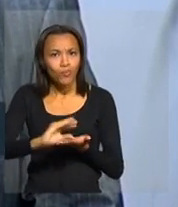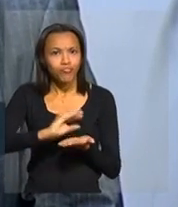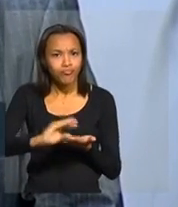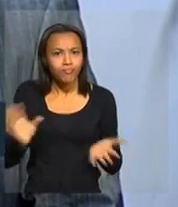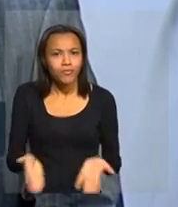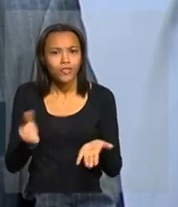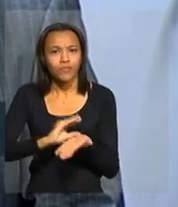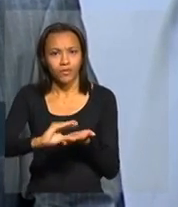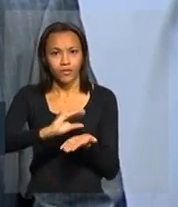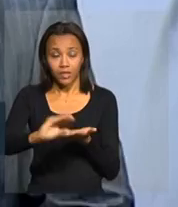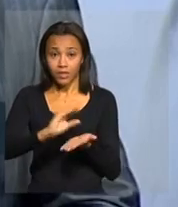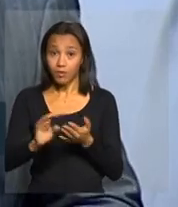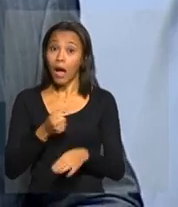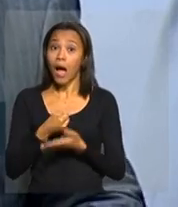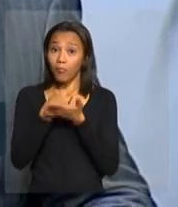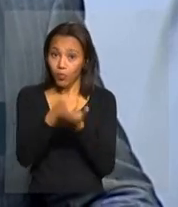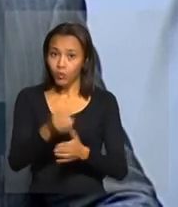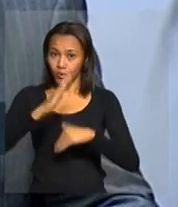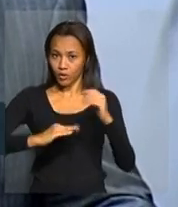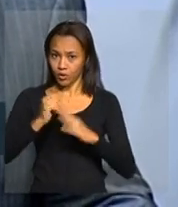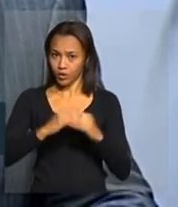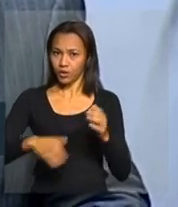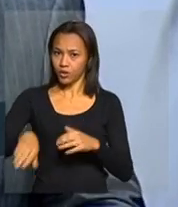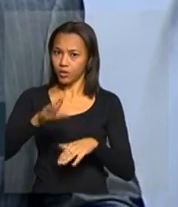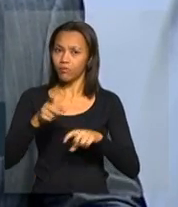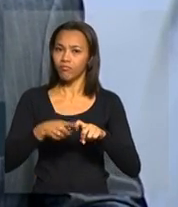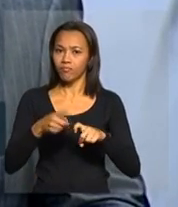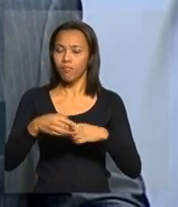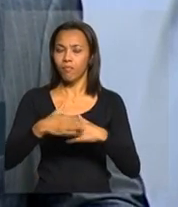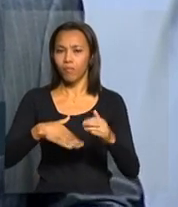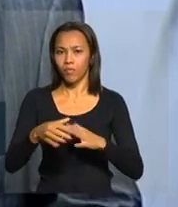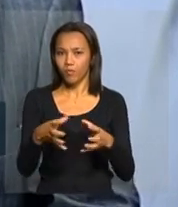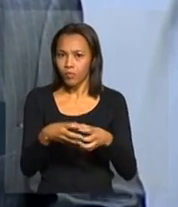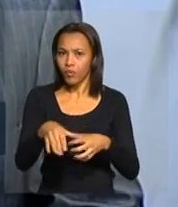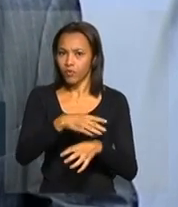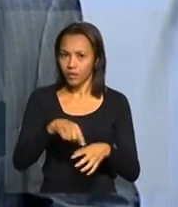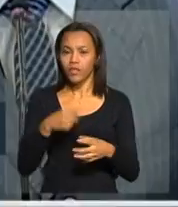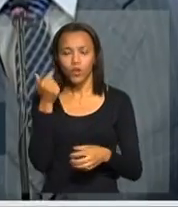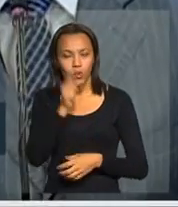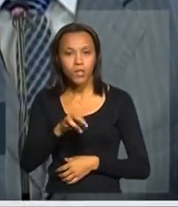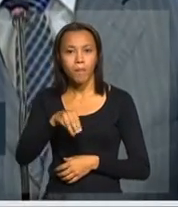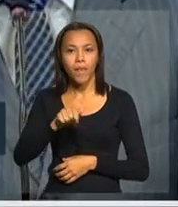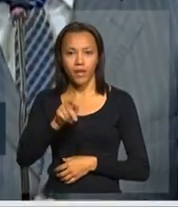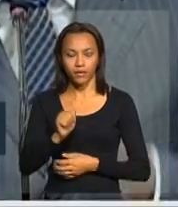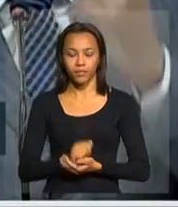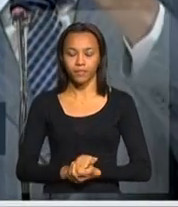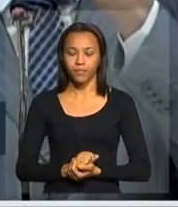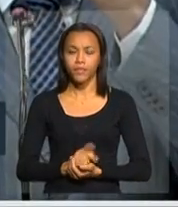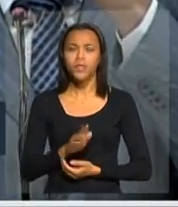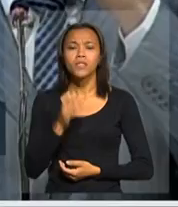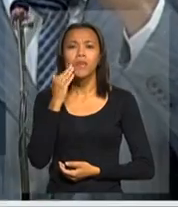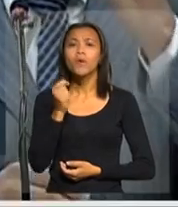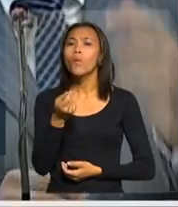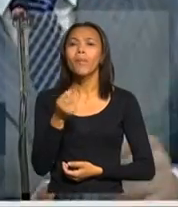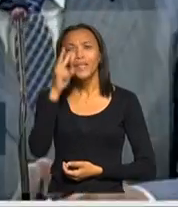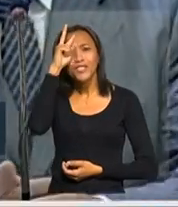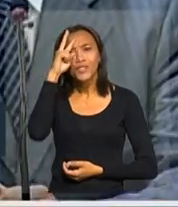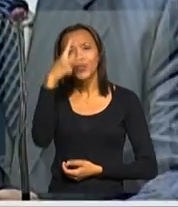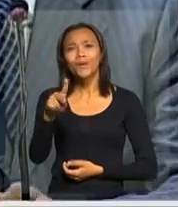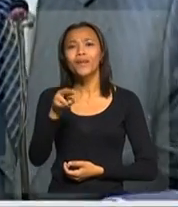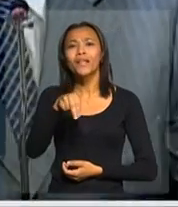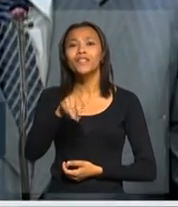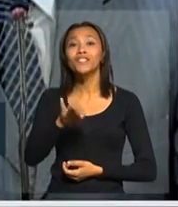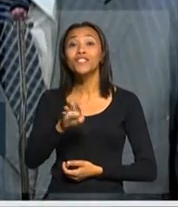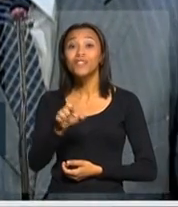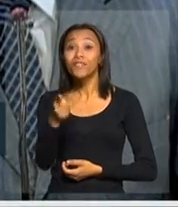apoio técnico, comitê estratégico, e nós queremos superar ainda mais essa meta. E só para terminar, queria saber um pouquinho da história da Nívia, que é